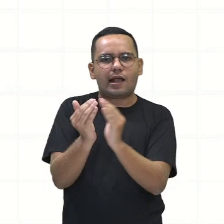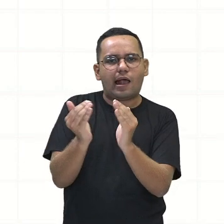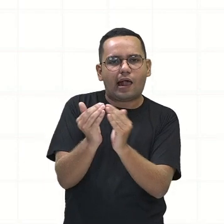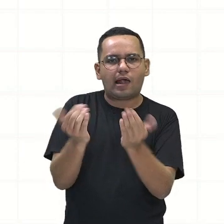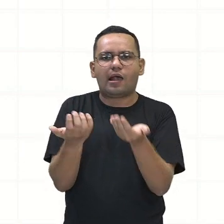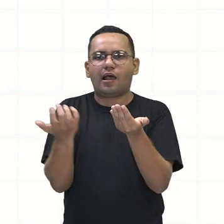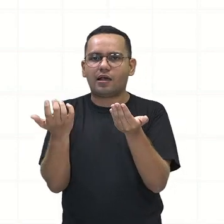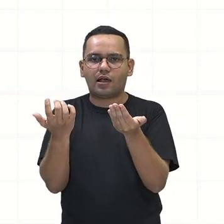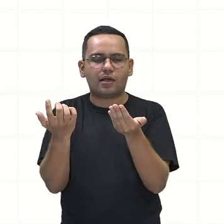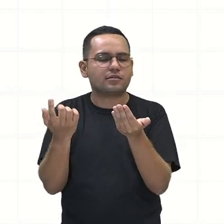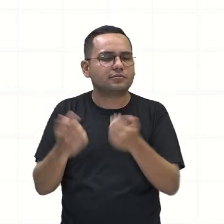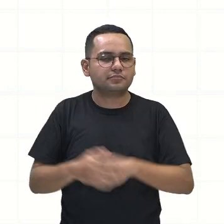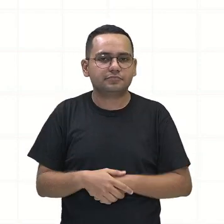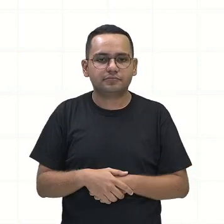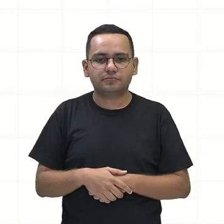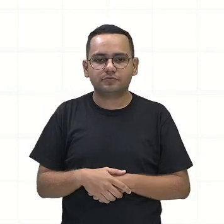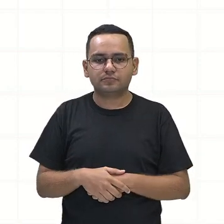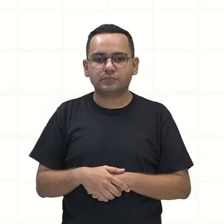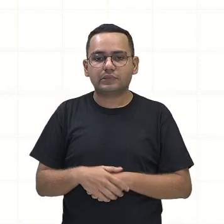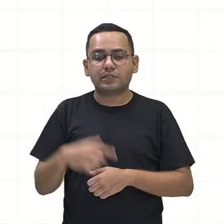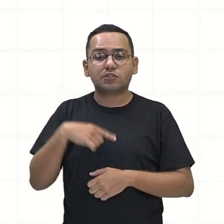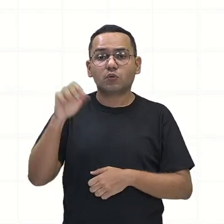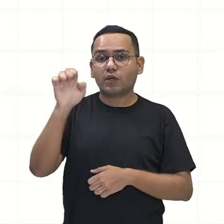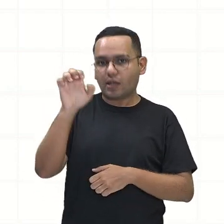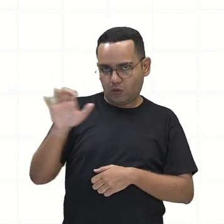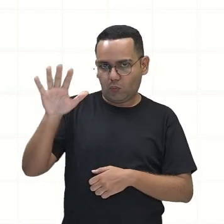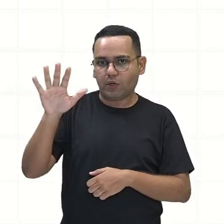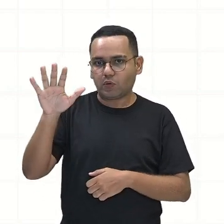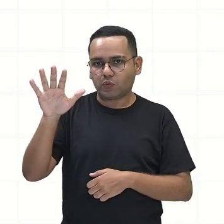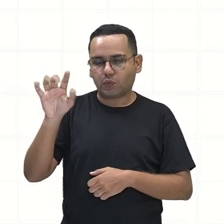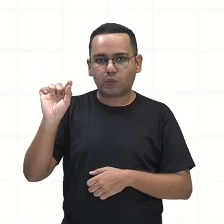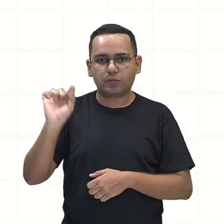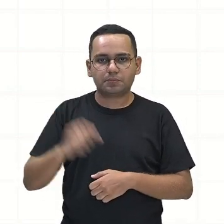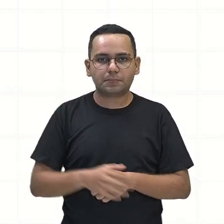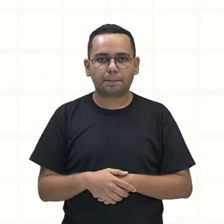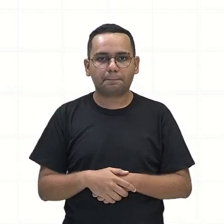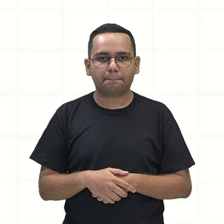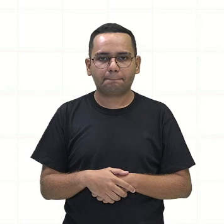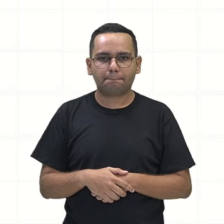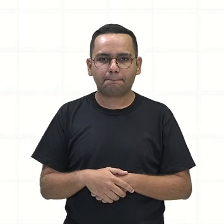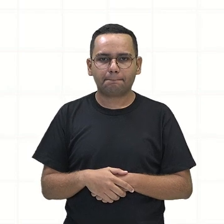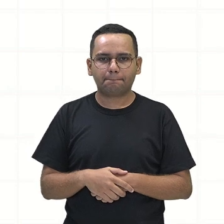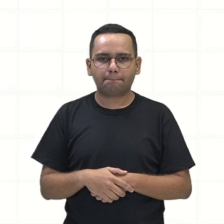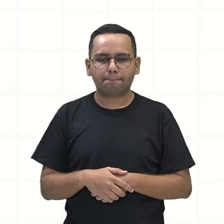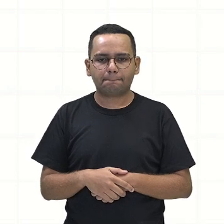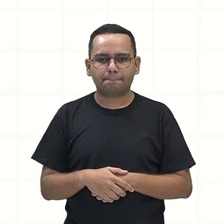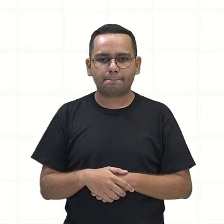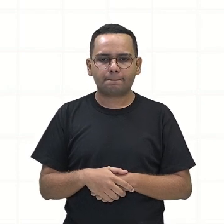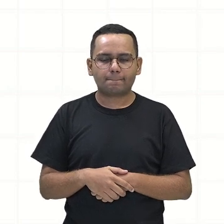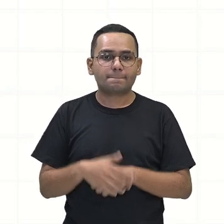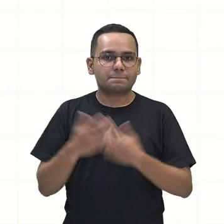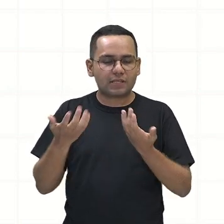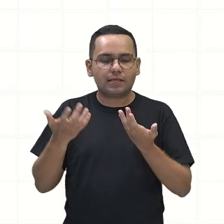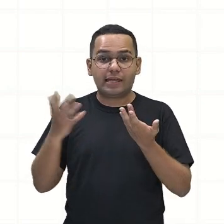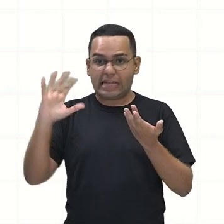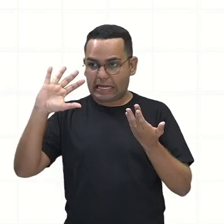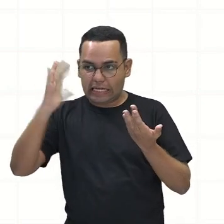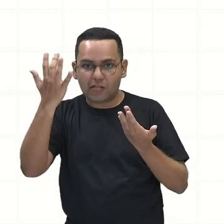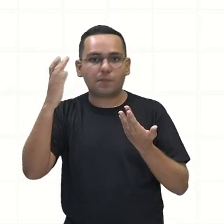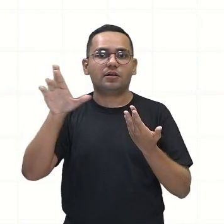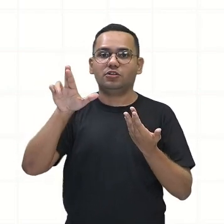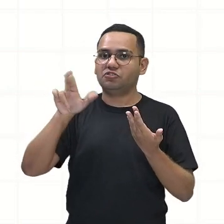tempo, especialmente os europeus, que tinham ali toda uma diferença climática em relação à